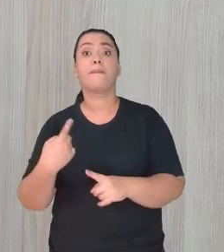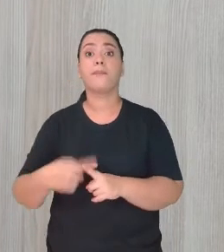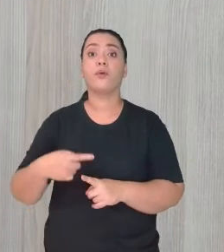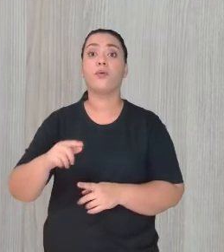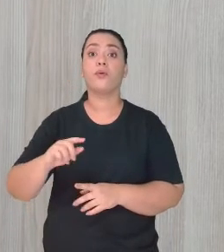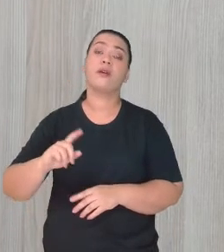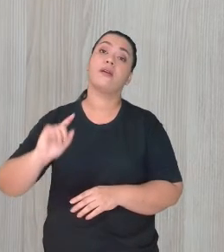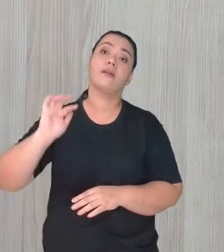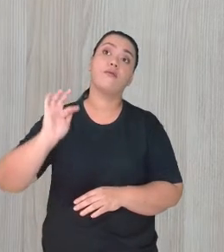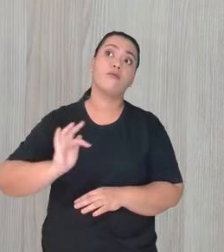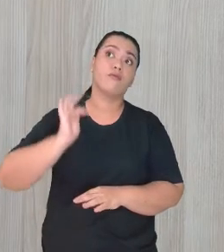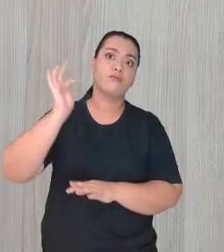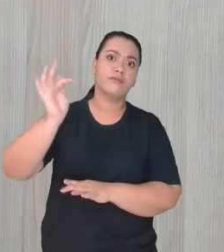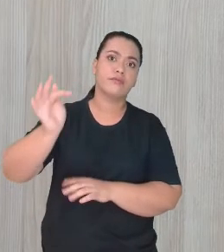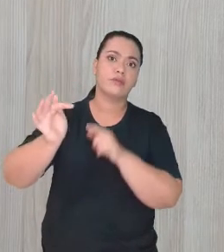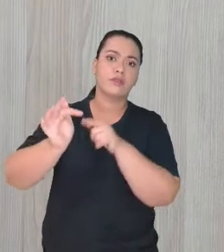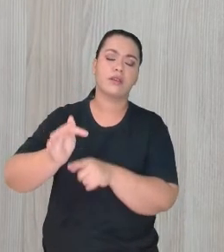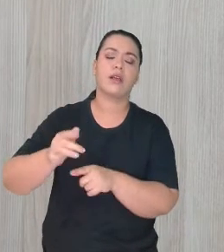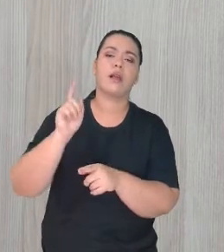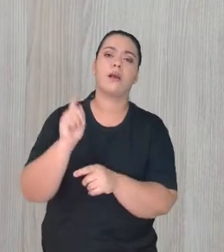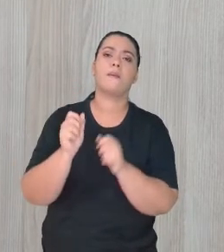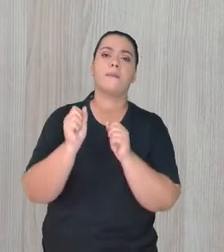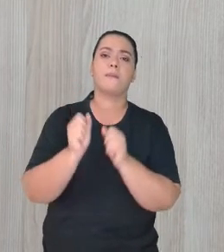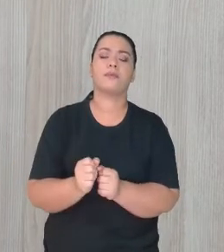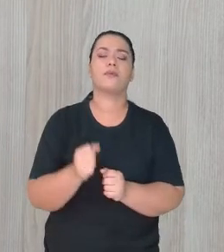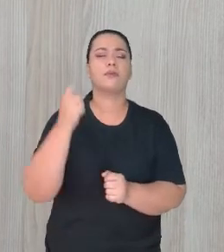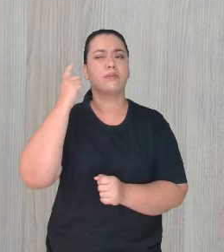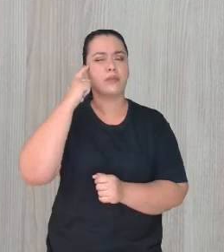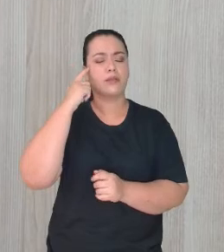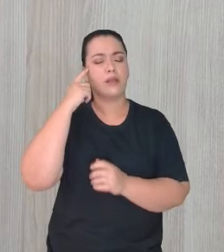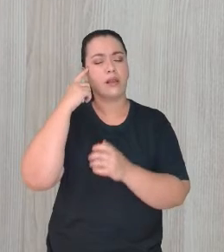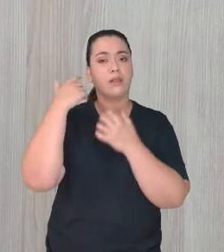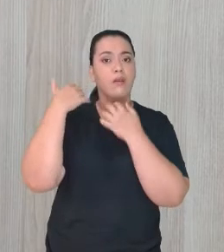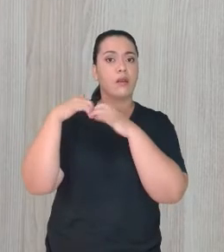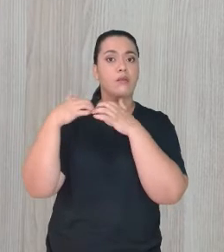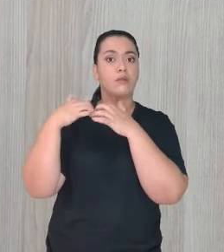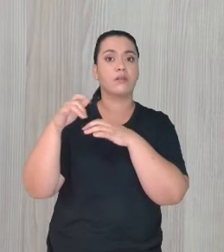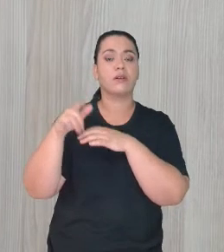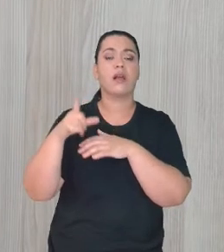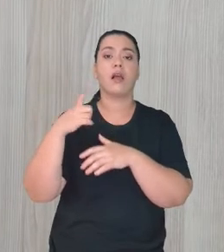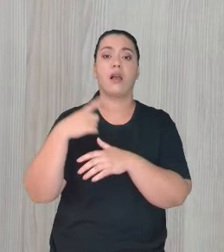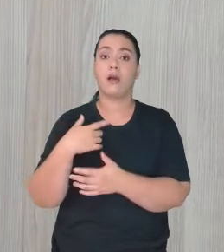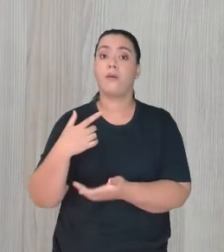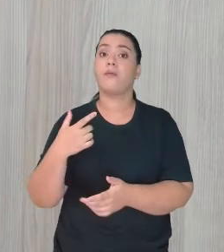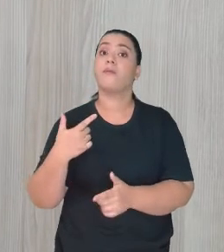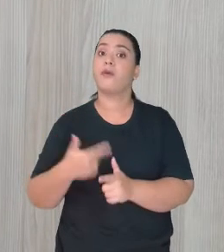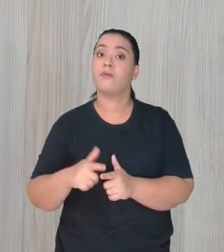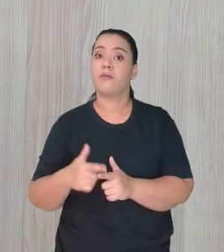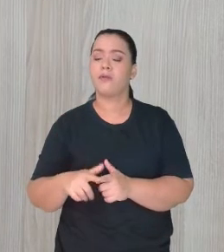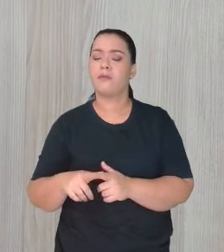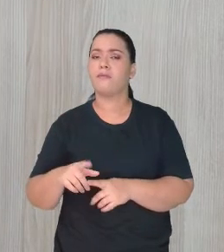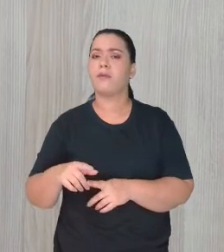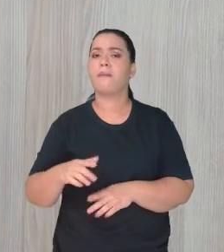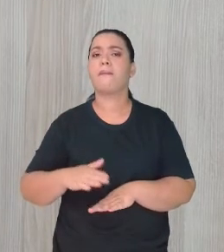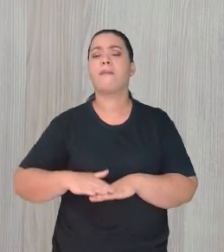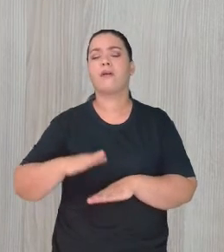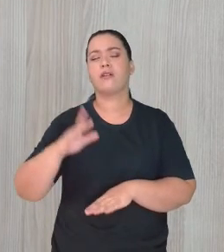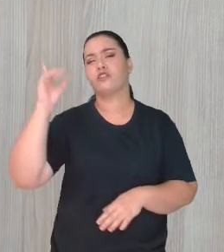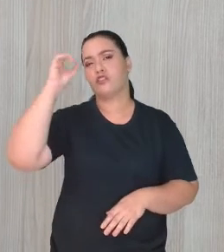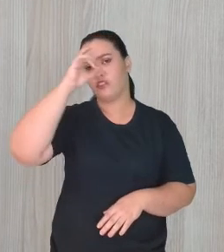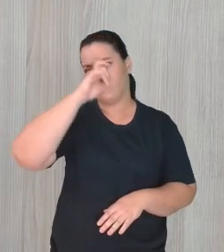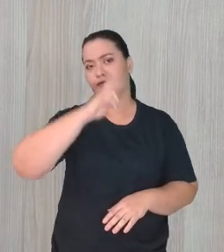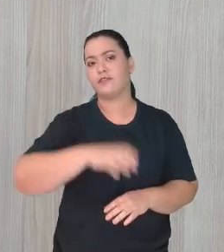você tem a possibilidade de continuar com esse mesmo raciocínio, uns problemas mais avançados, você vai usar umas letrinhas, a